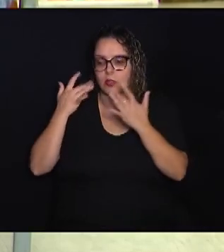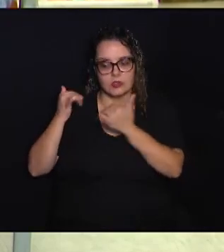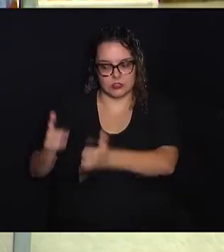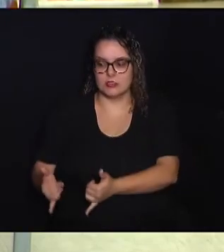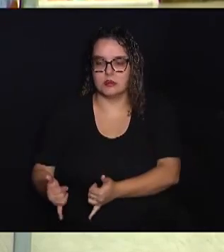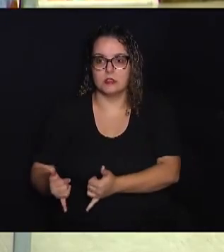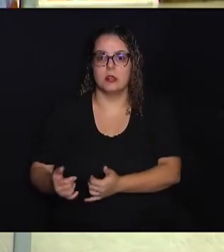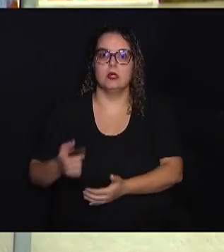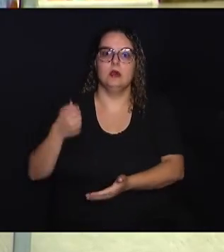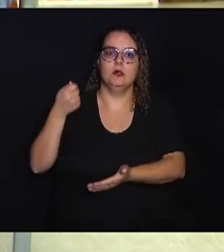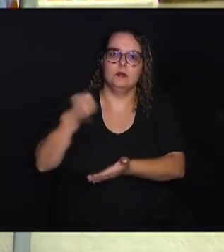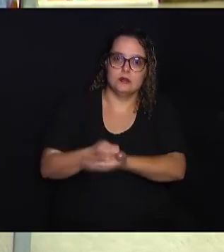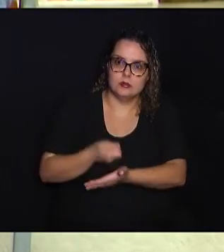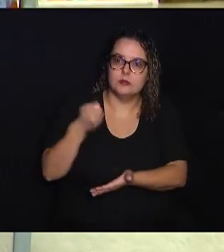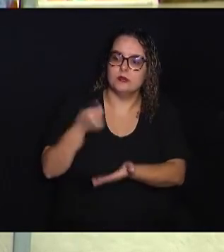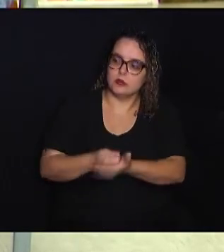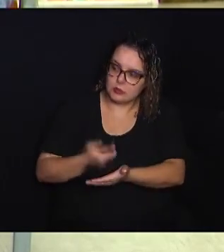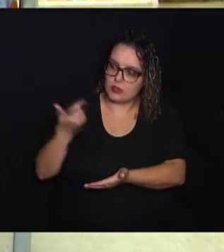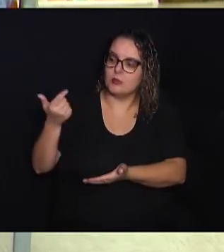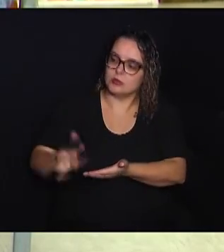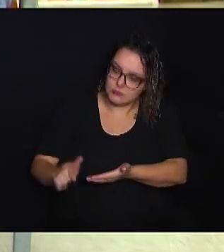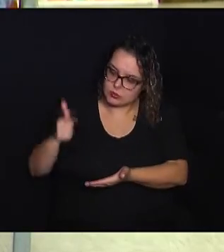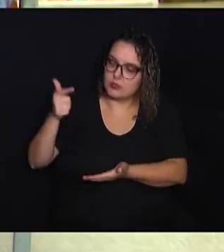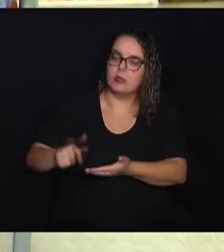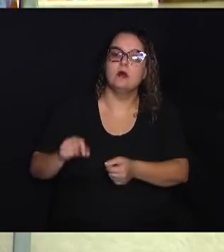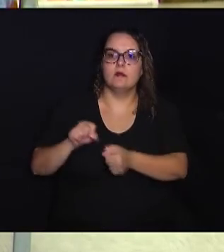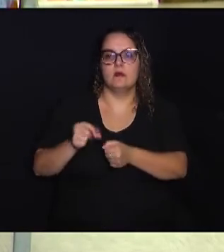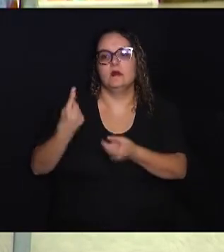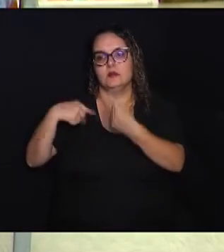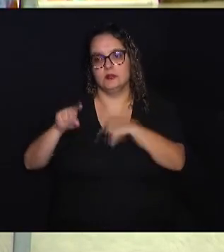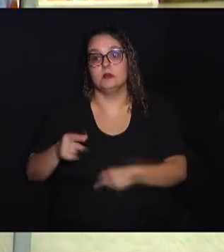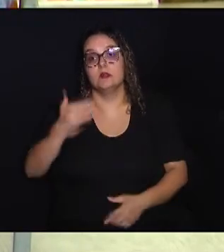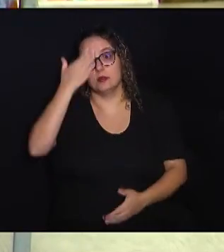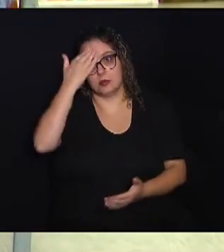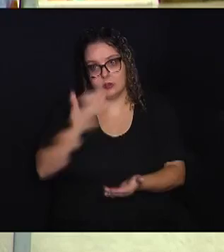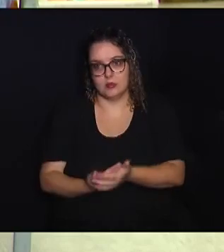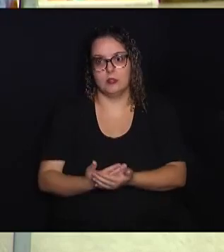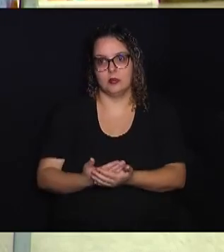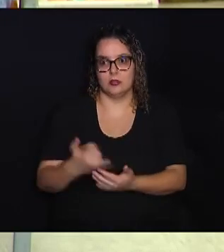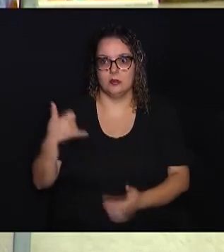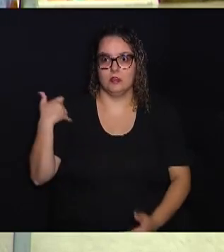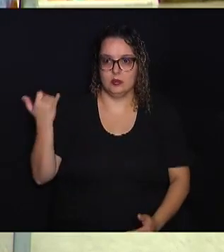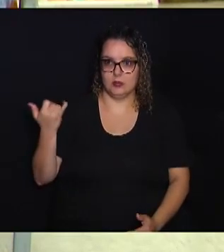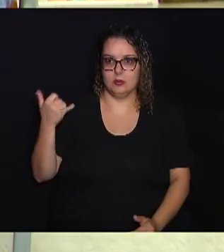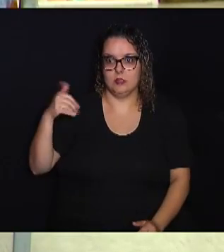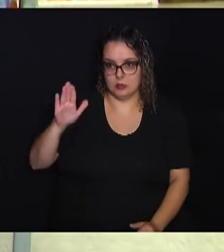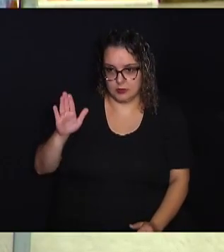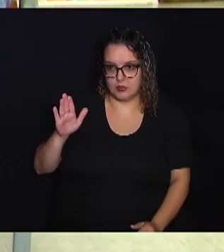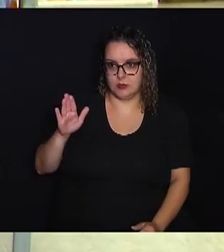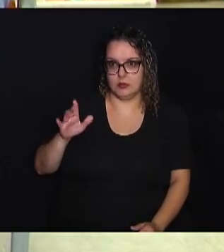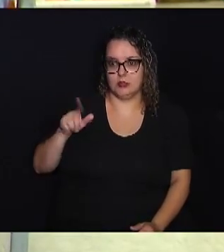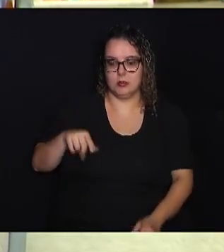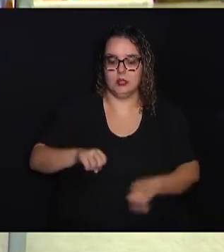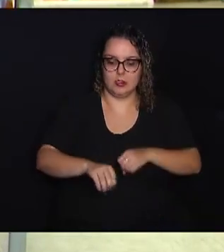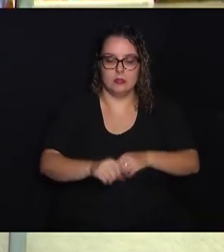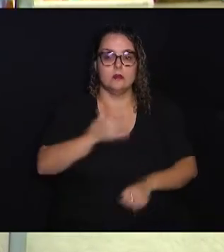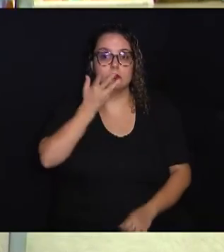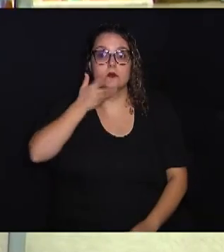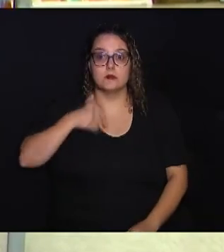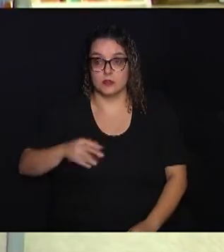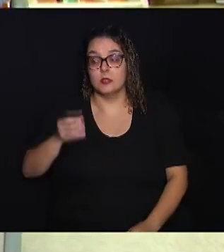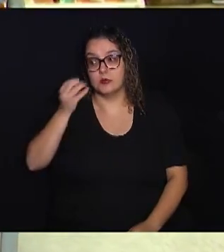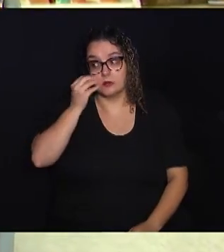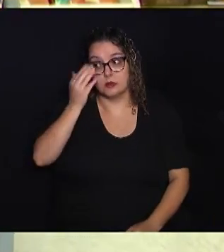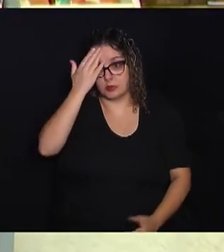ao sucesso, né? Então nós acreditamos que esse adulto, esse profissional da educação, e é desde a educação infantil, André, nós acreditamos